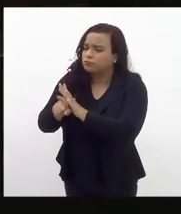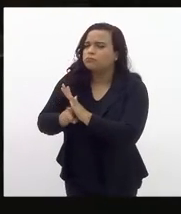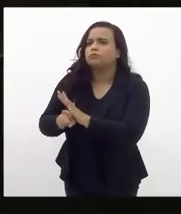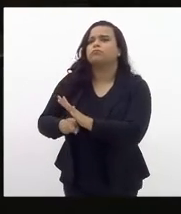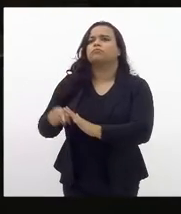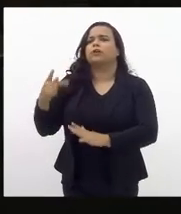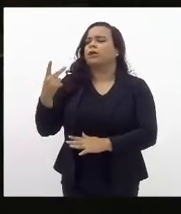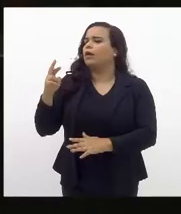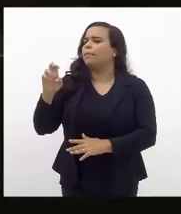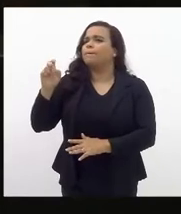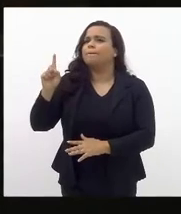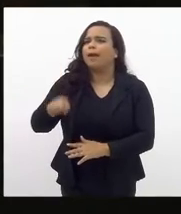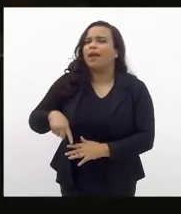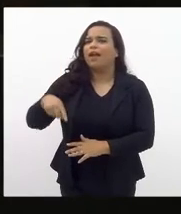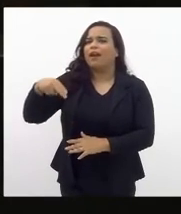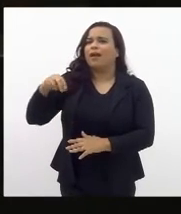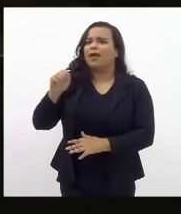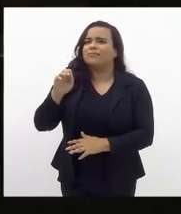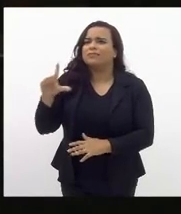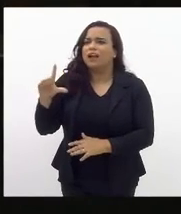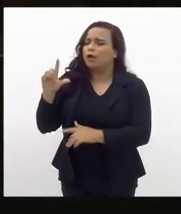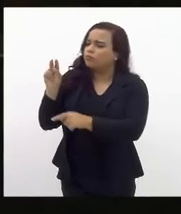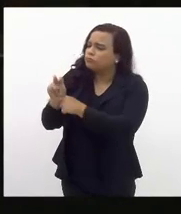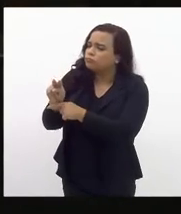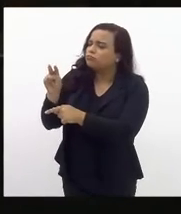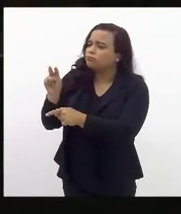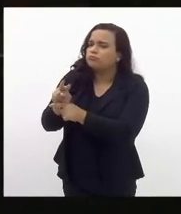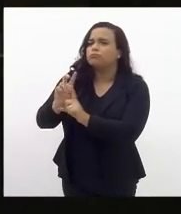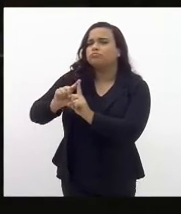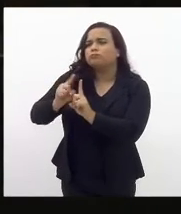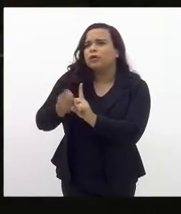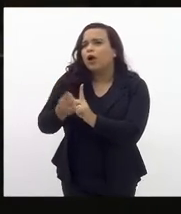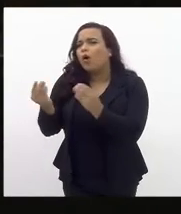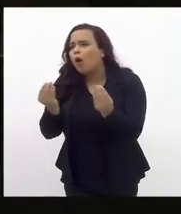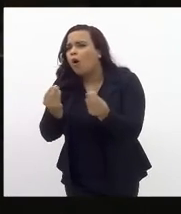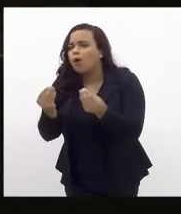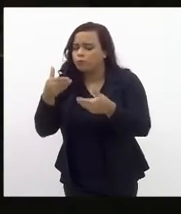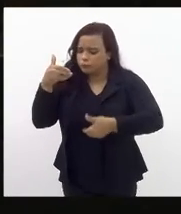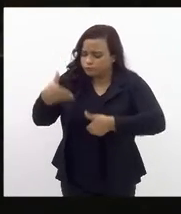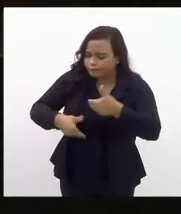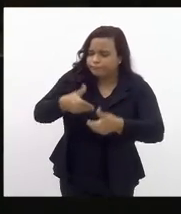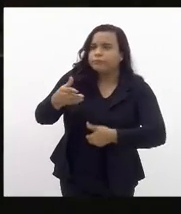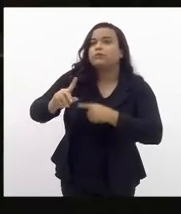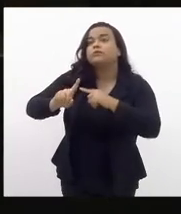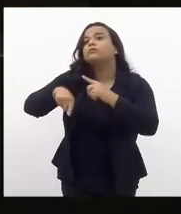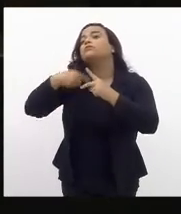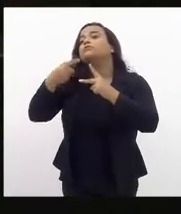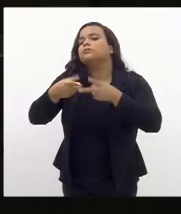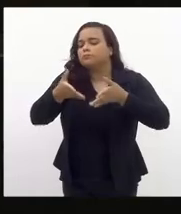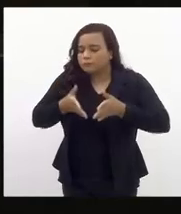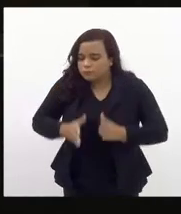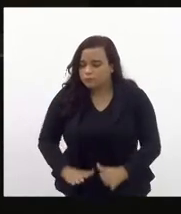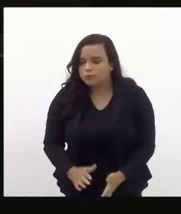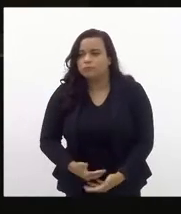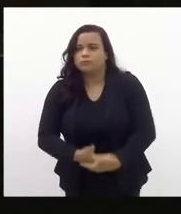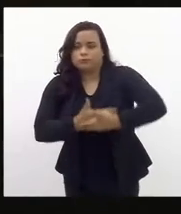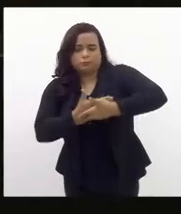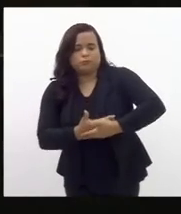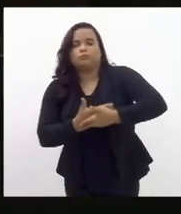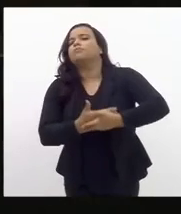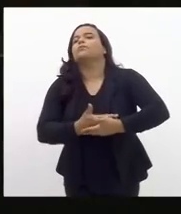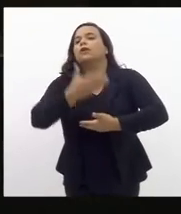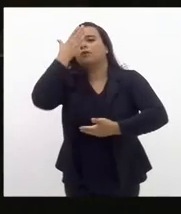garanta a ela não só uma gestação com cuidado, mas também um puerpério que reconheça a